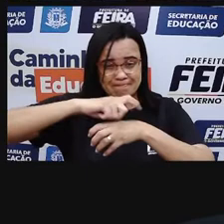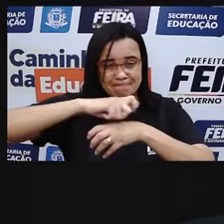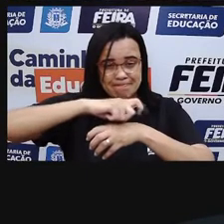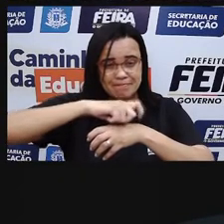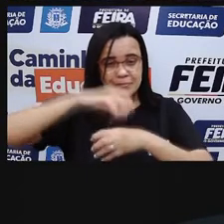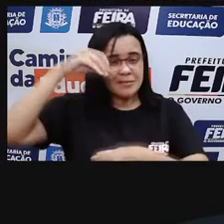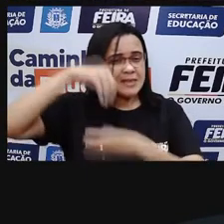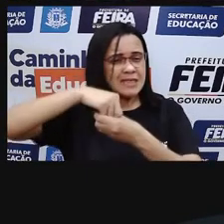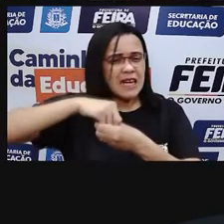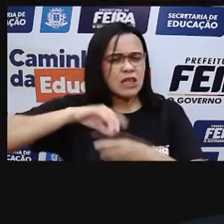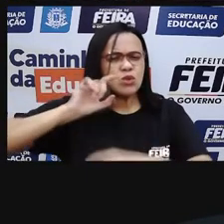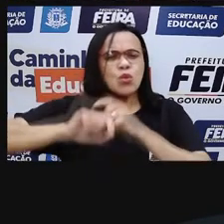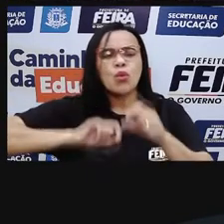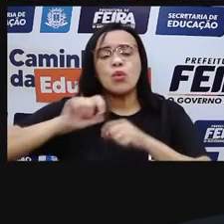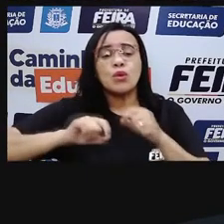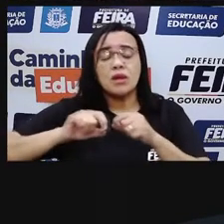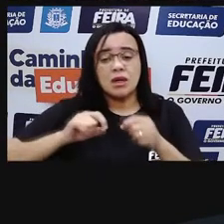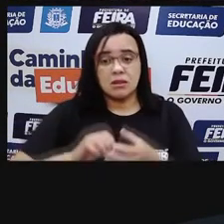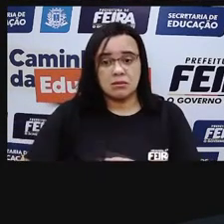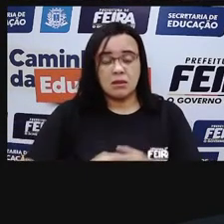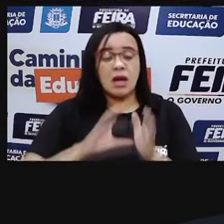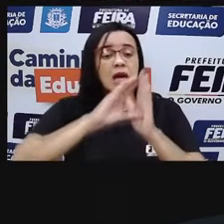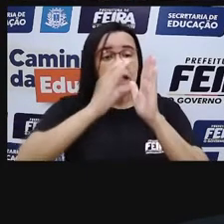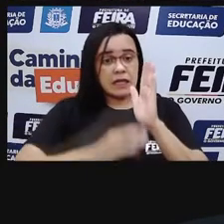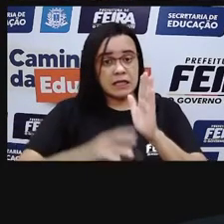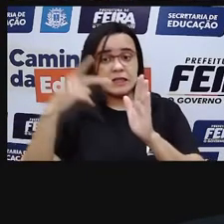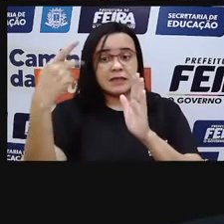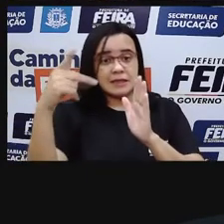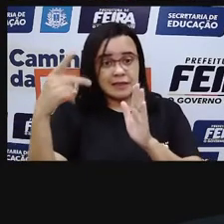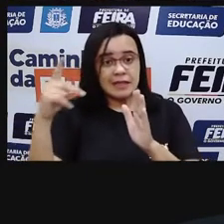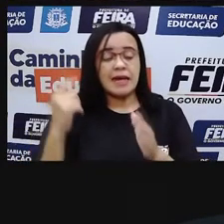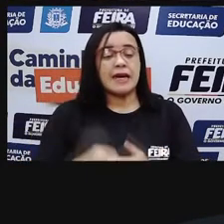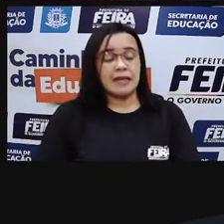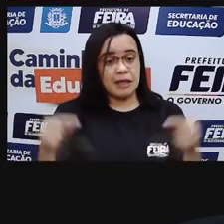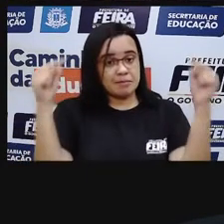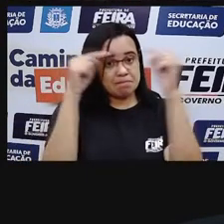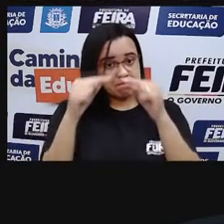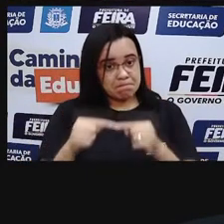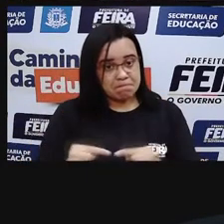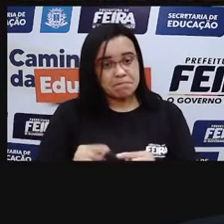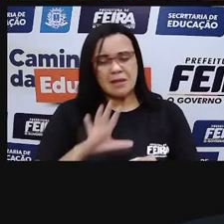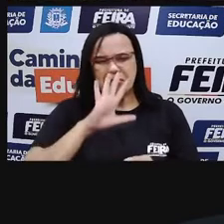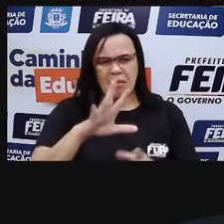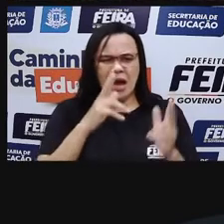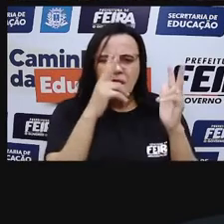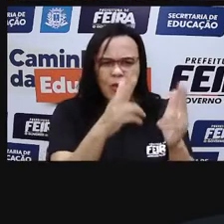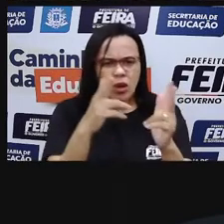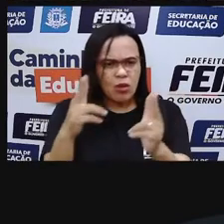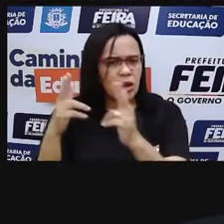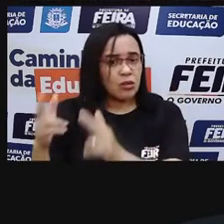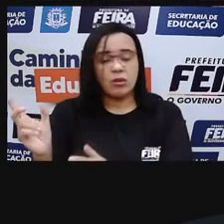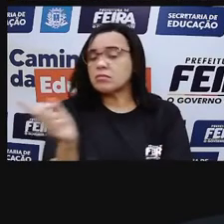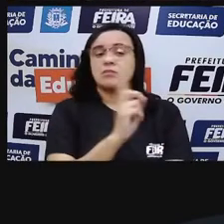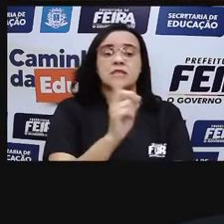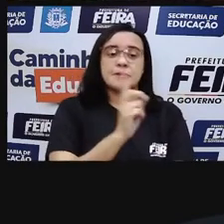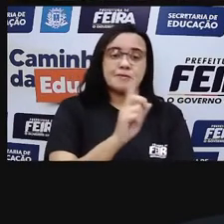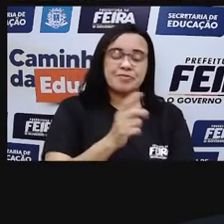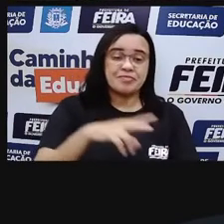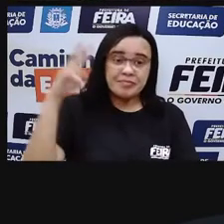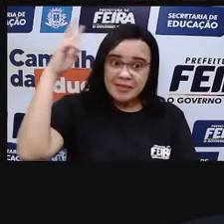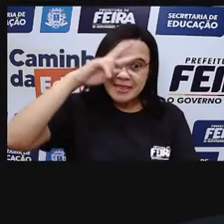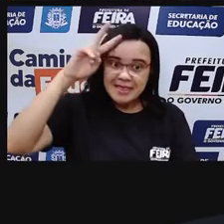em comum? Elas têm características em comum, mas elas são iguais, idênticas? Não. Lembra que a gente viu que os